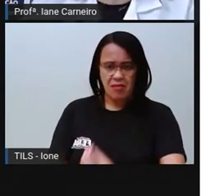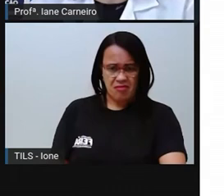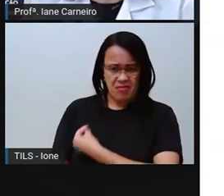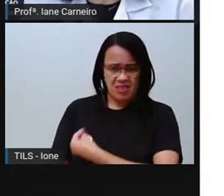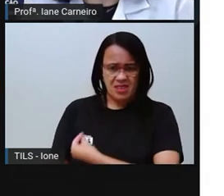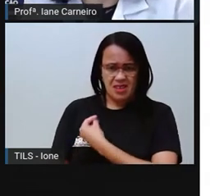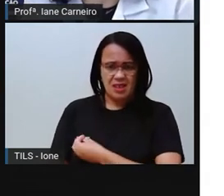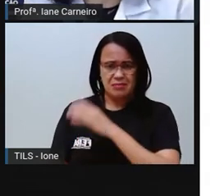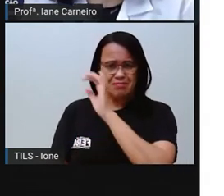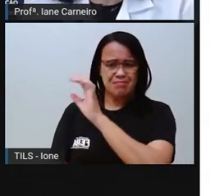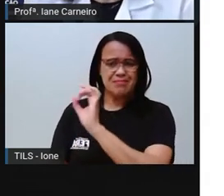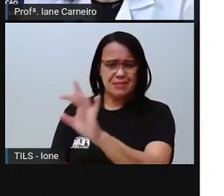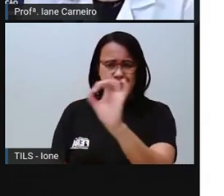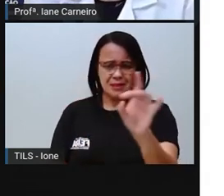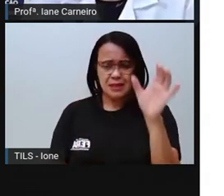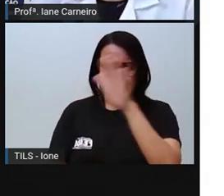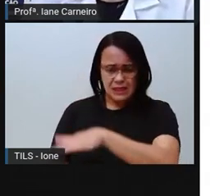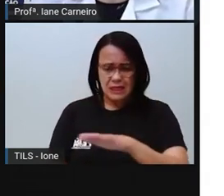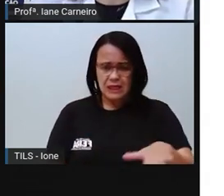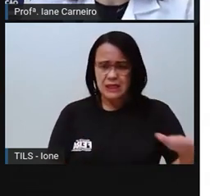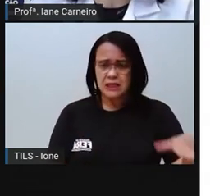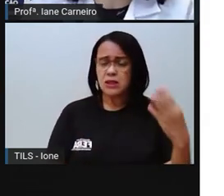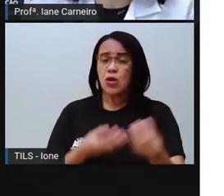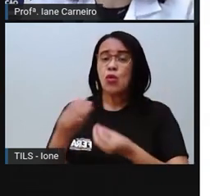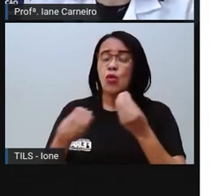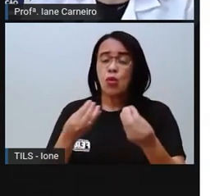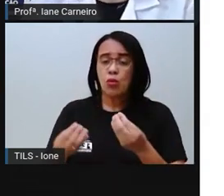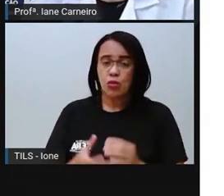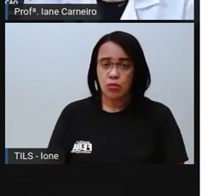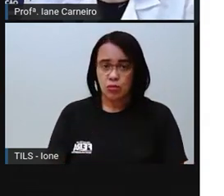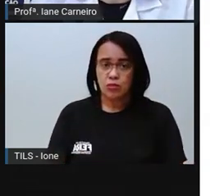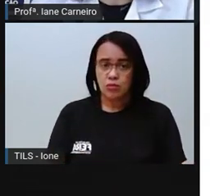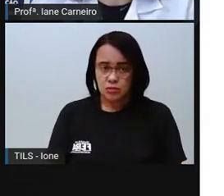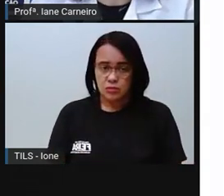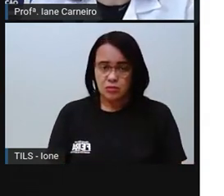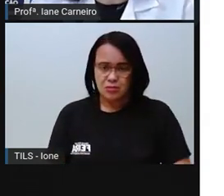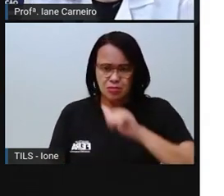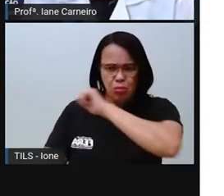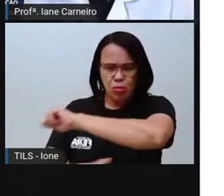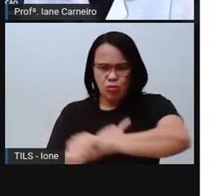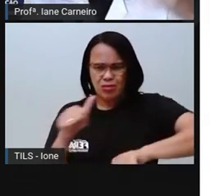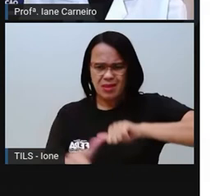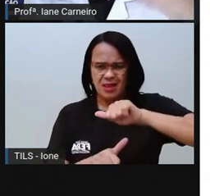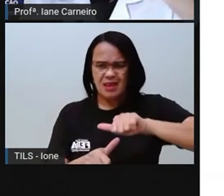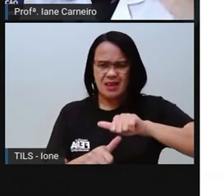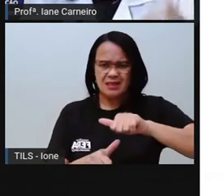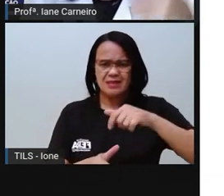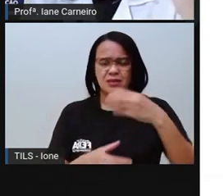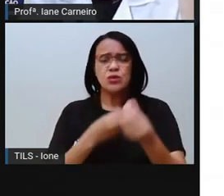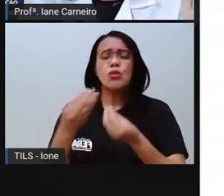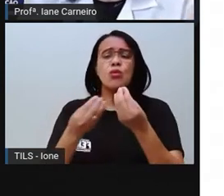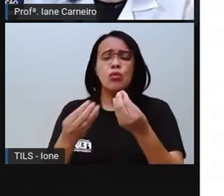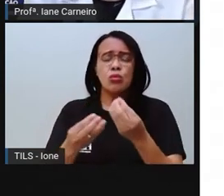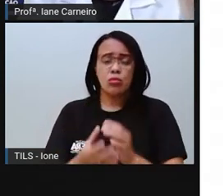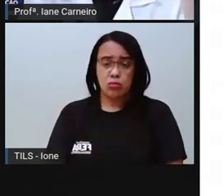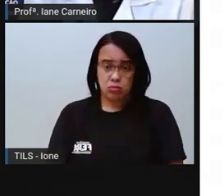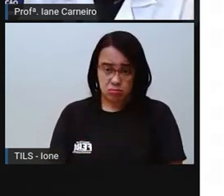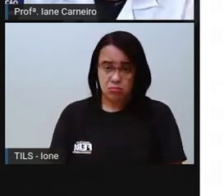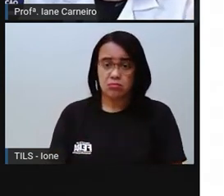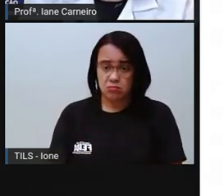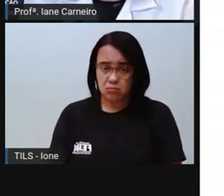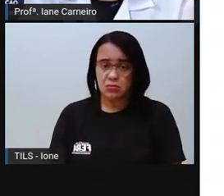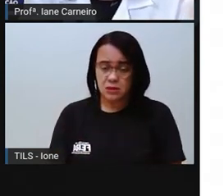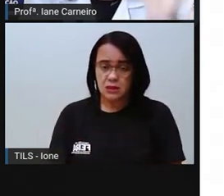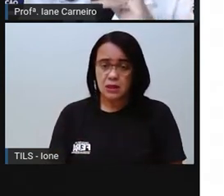deve acontecer, né? E o que que a gente pode fazer para mudar essa realidade? Porque nós vimos em aulas passadas que